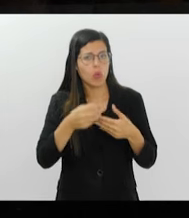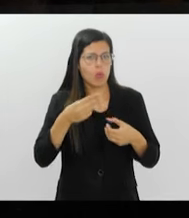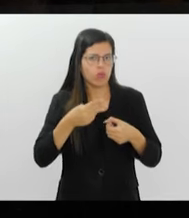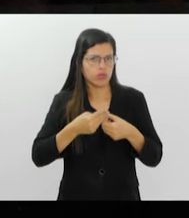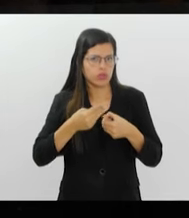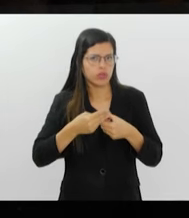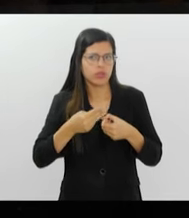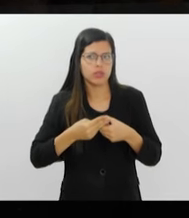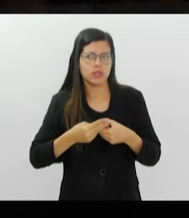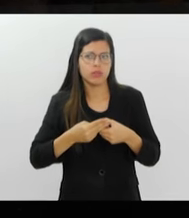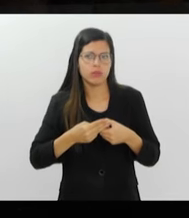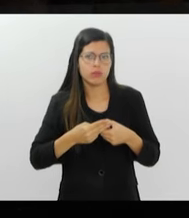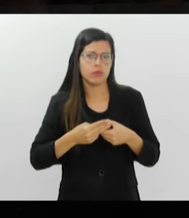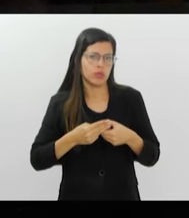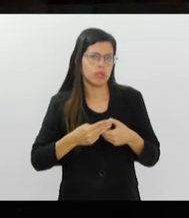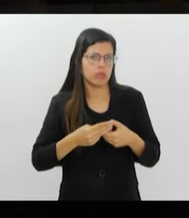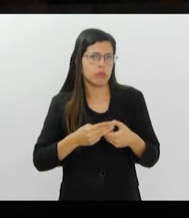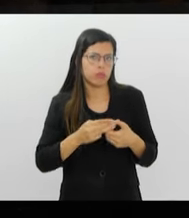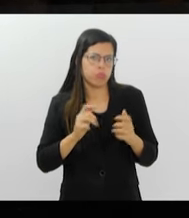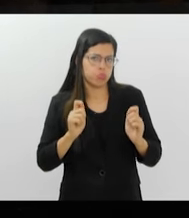cabia dois turnos.